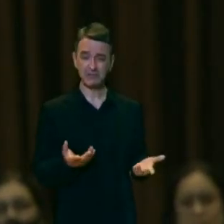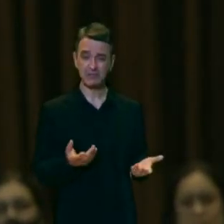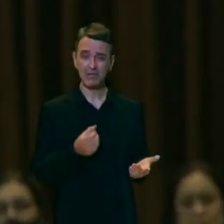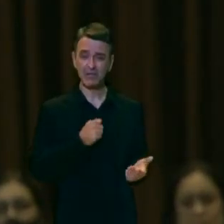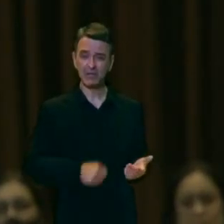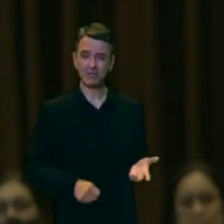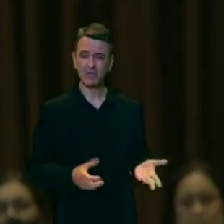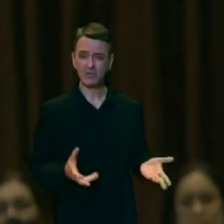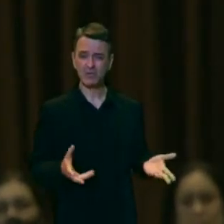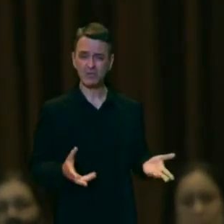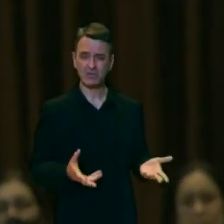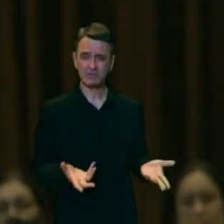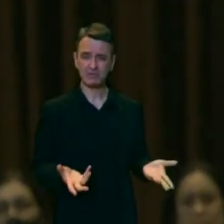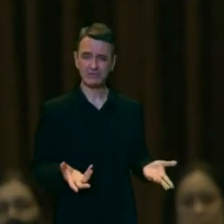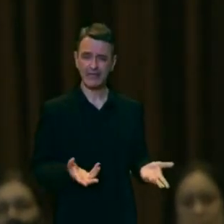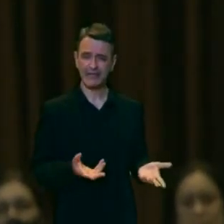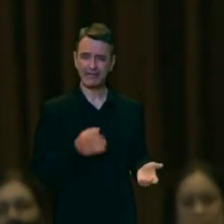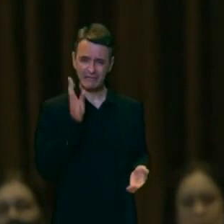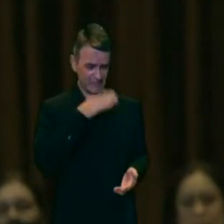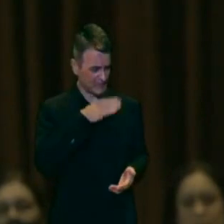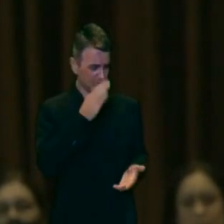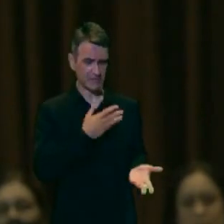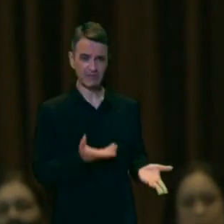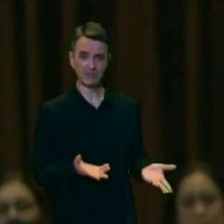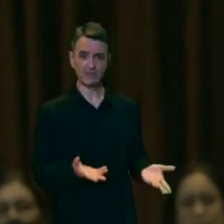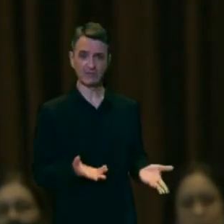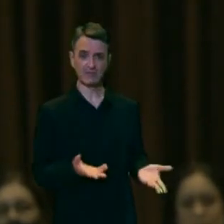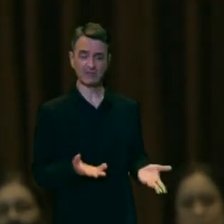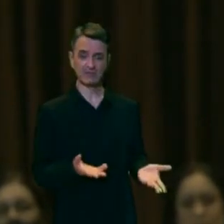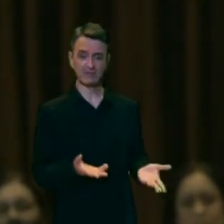excremento que está na sua calça.